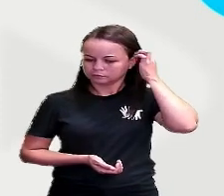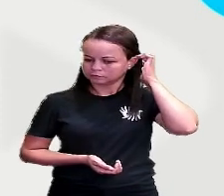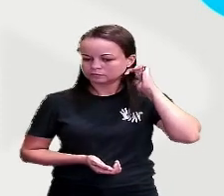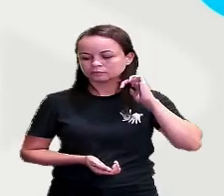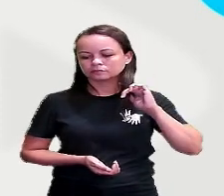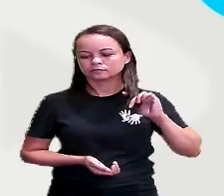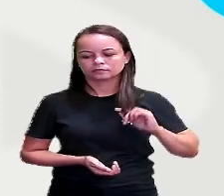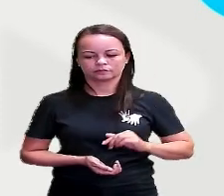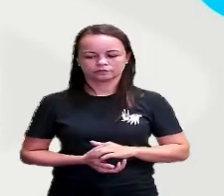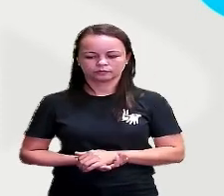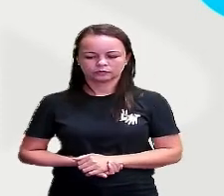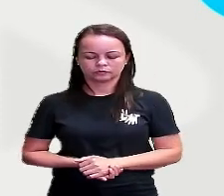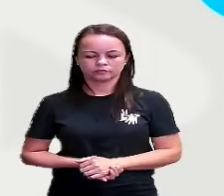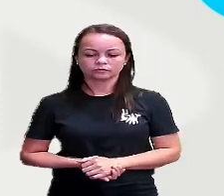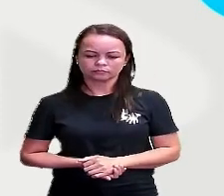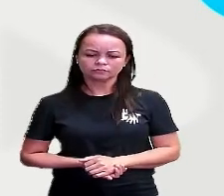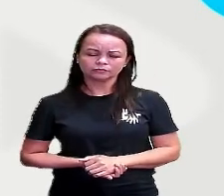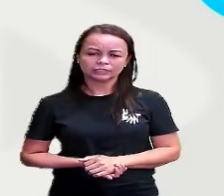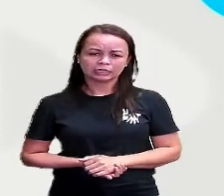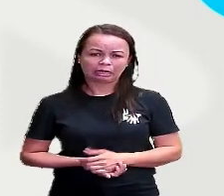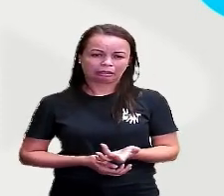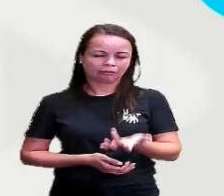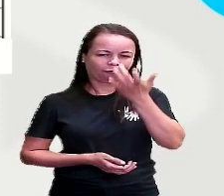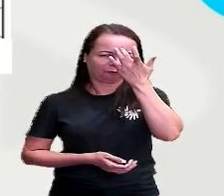Do que decorar isso aqui tudo.